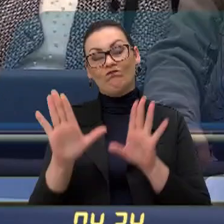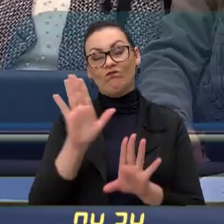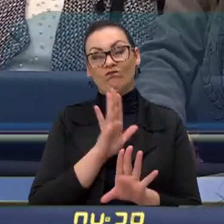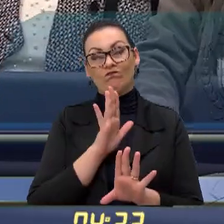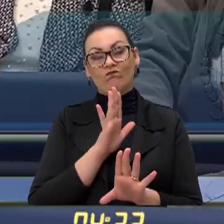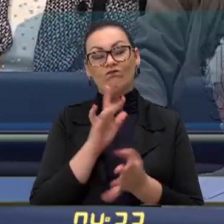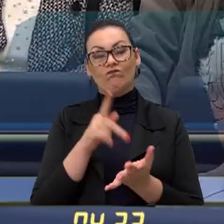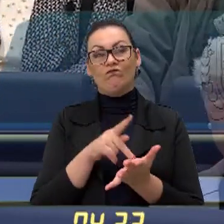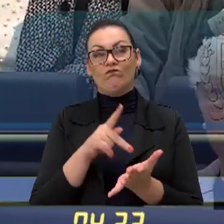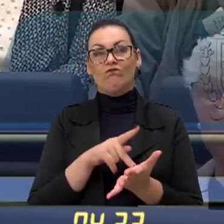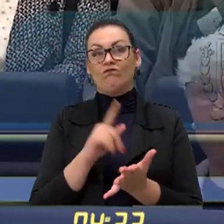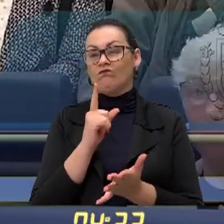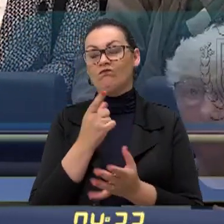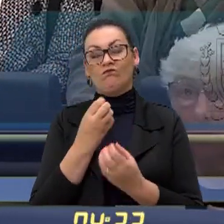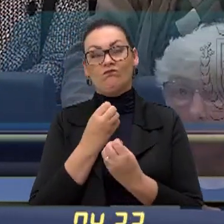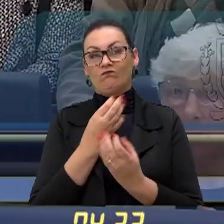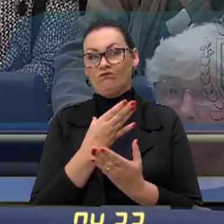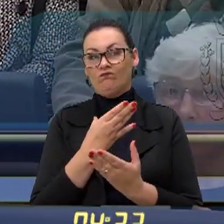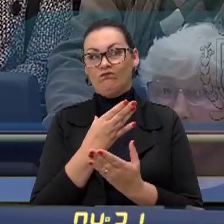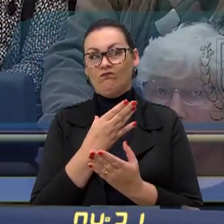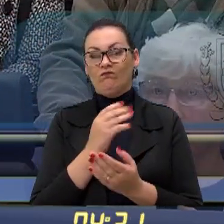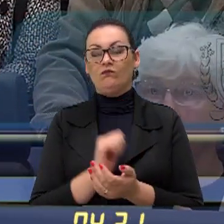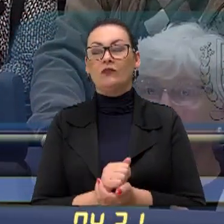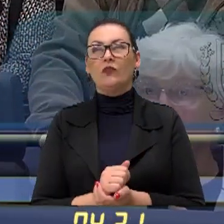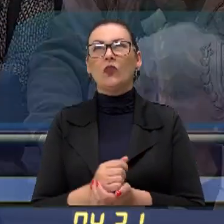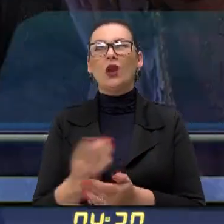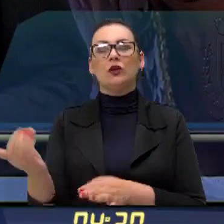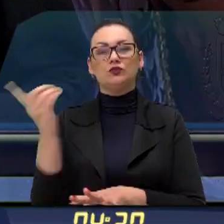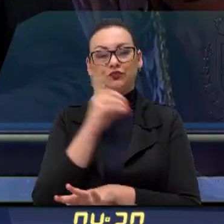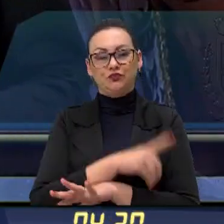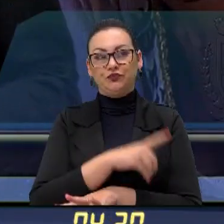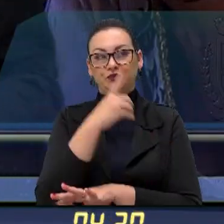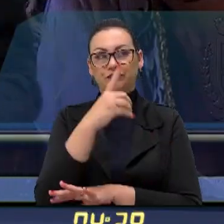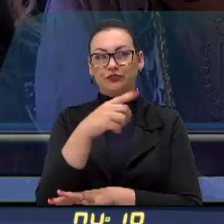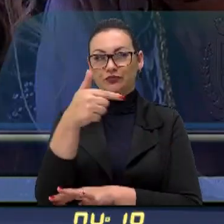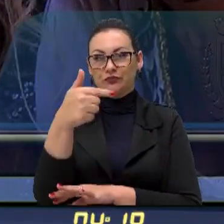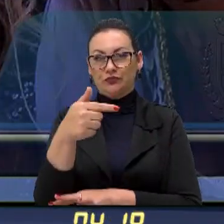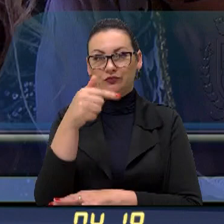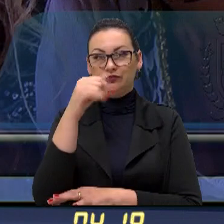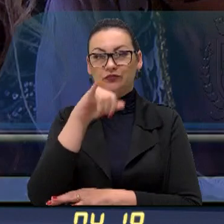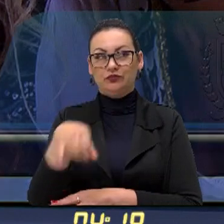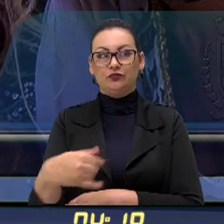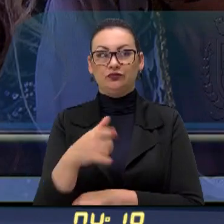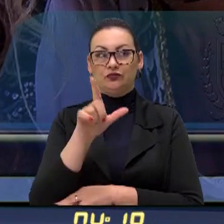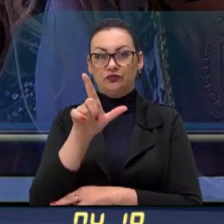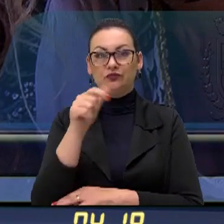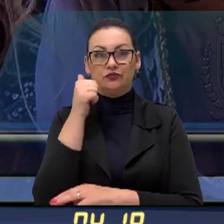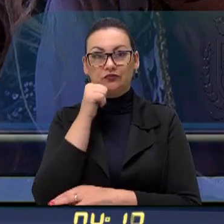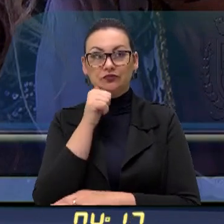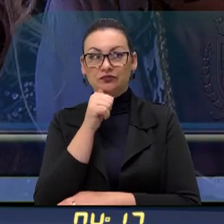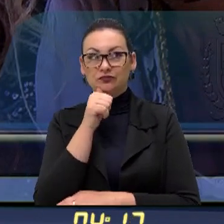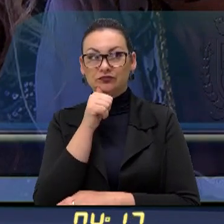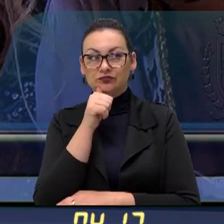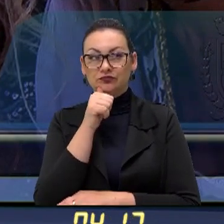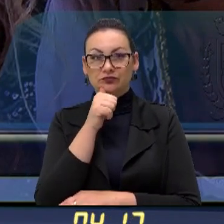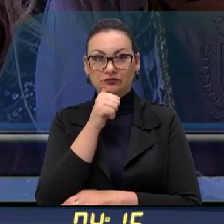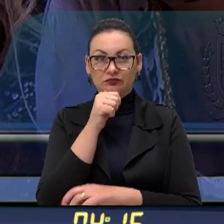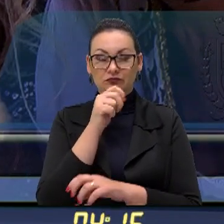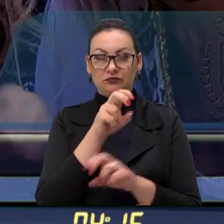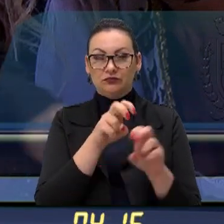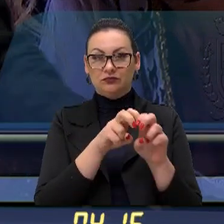dói. Desde o dia 17 de julho, essa moça que está ali, Júlio, ao teu